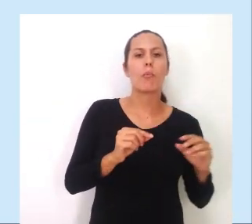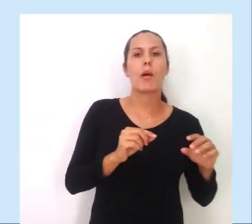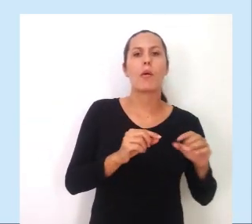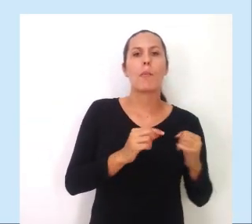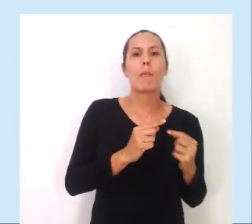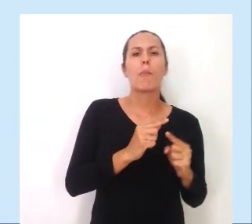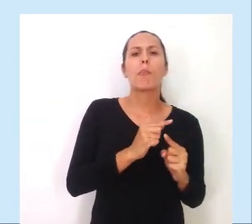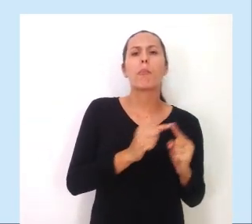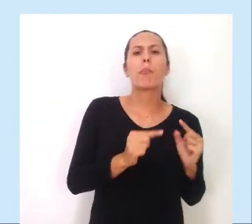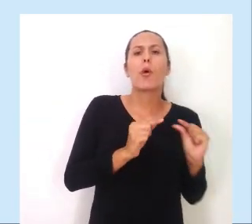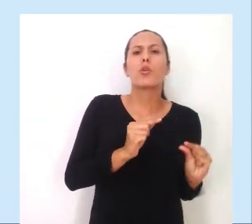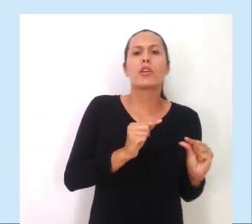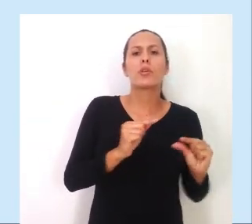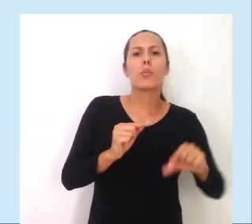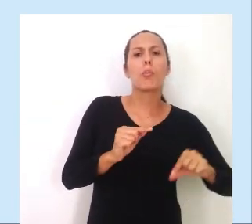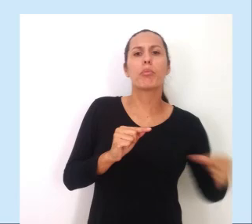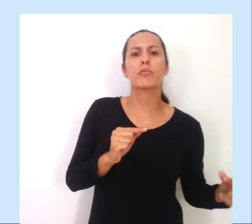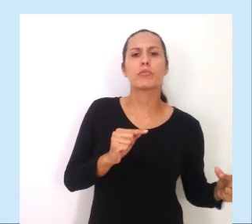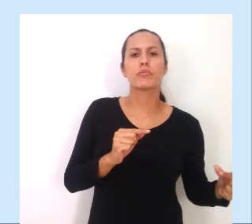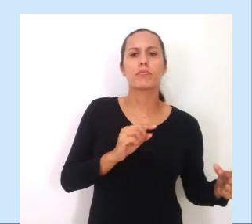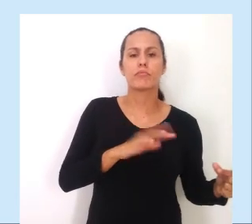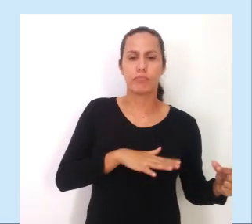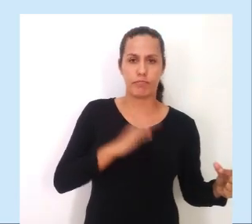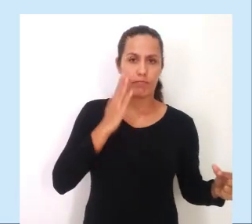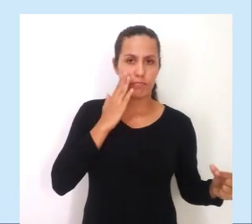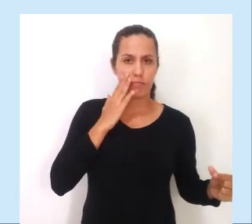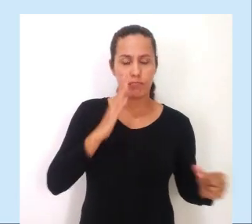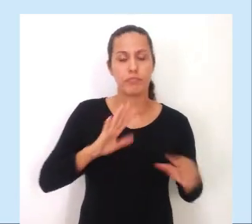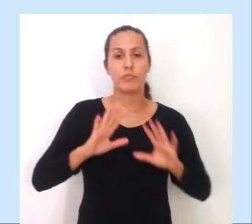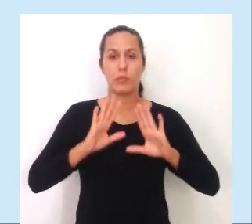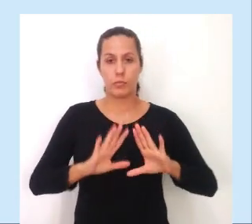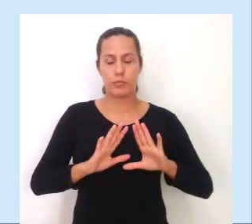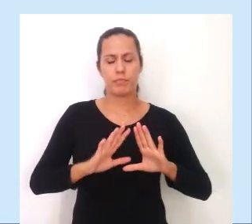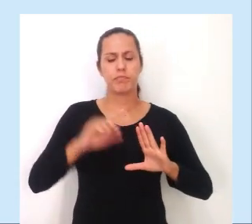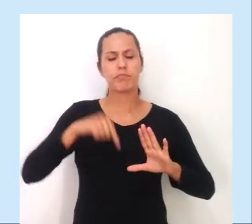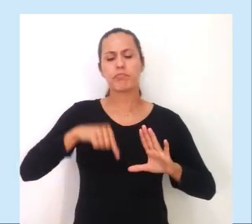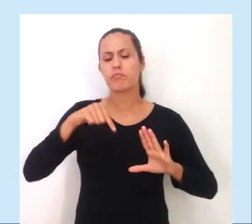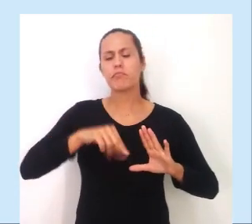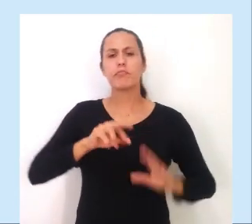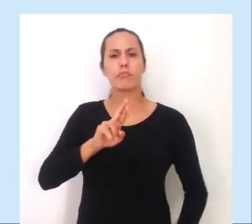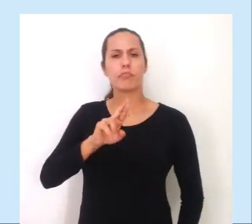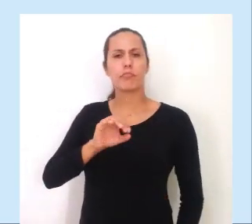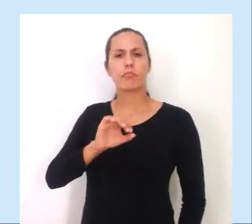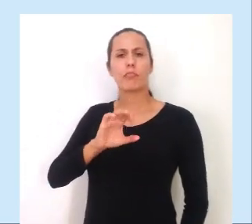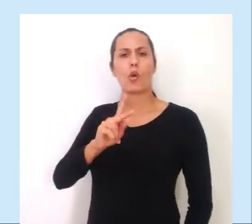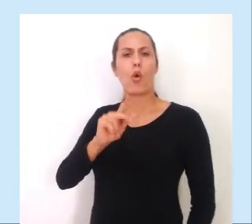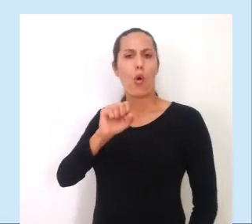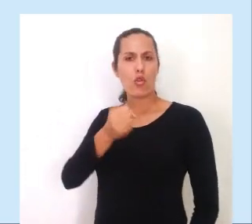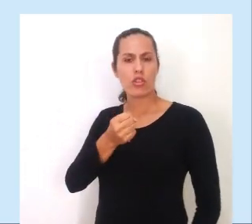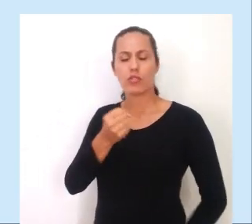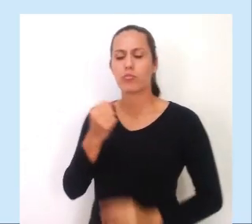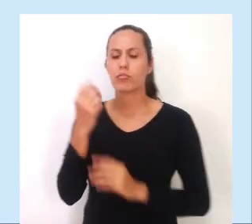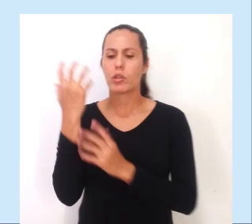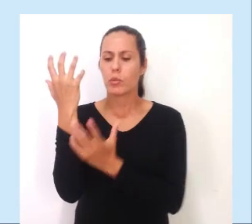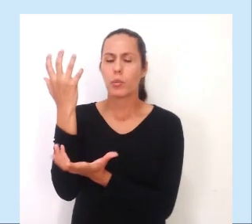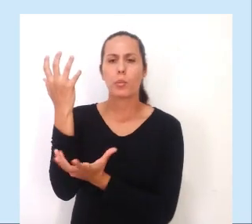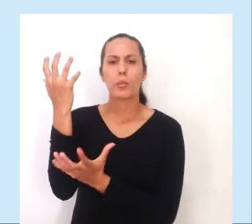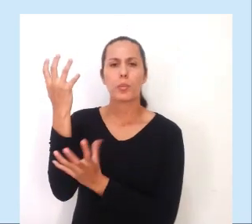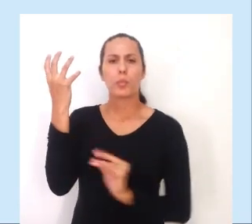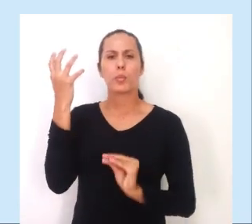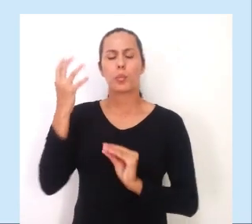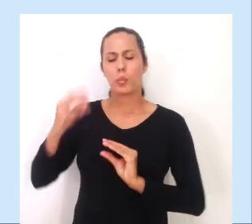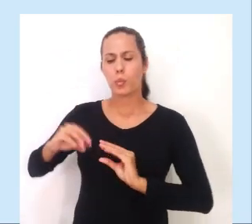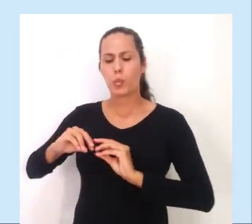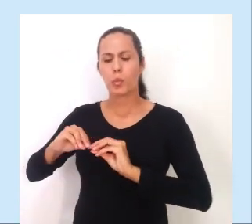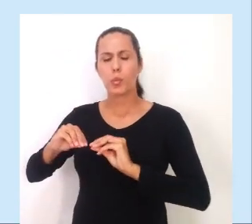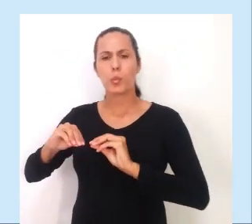rocha. E continuando falando sobre as rochas e minerais. Para falar das rochas e minerais, eu tenho que pensar,